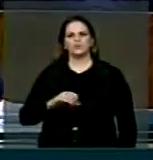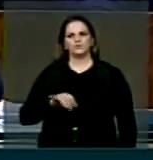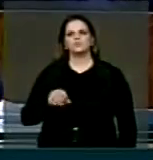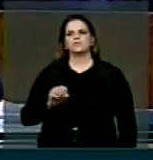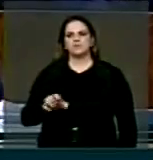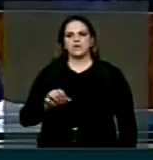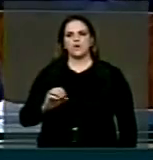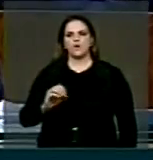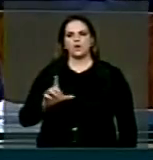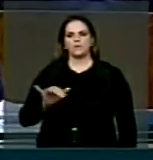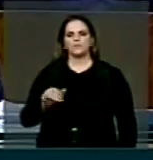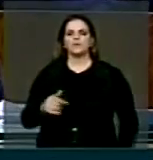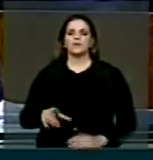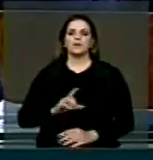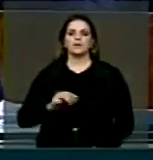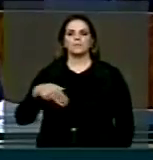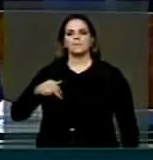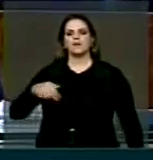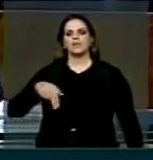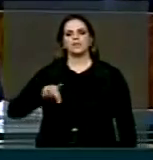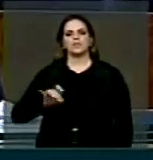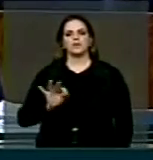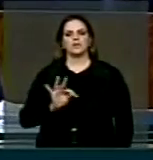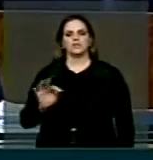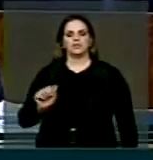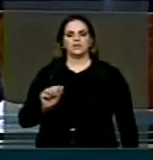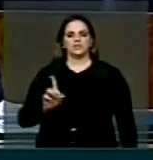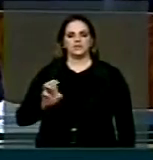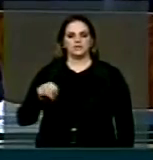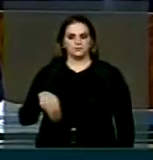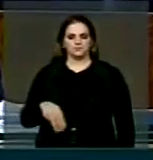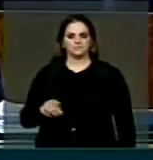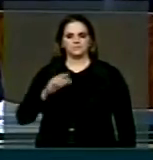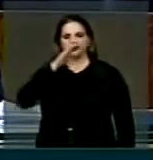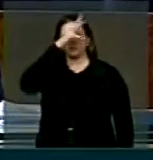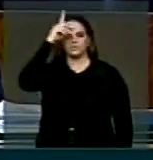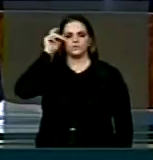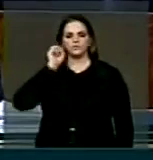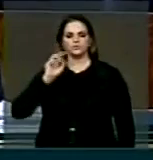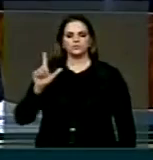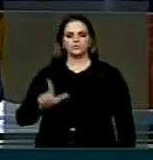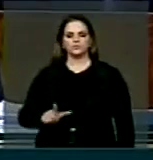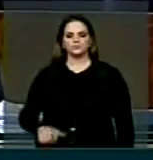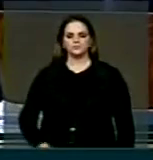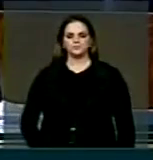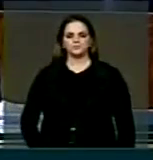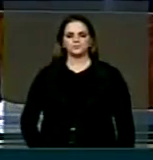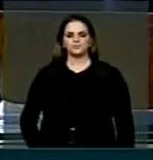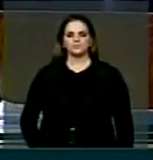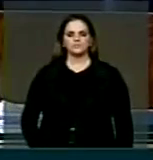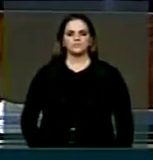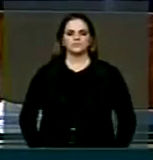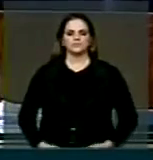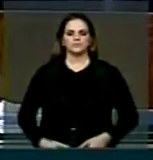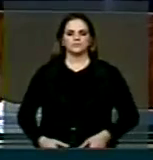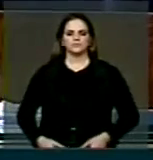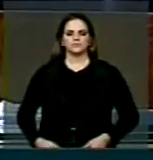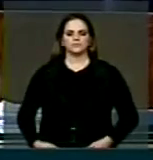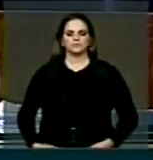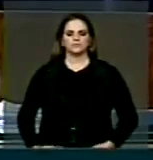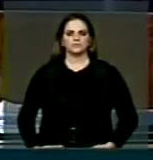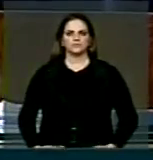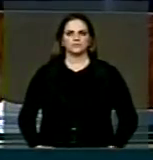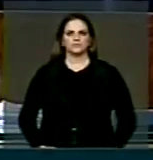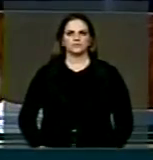Minuto para o deputado Mandetta, Democrata, Mato Grosso do Sul. O próximo orador nas breves comunicações, deputado